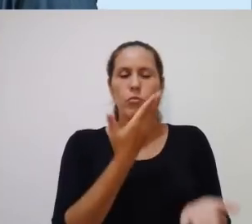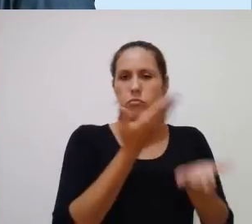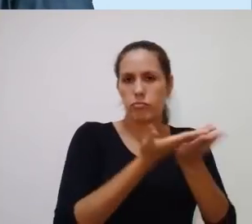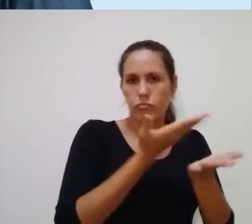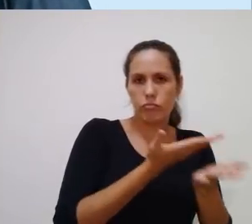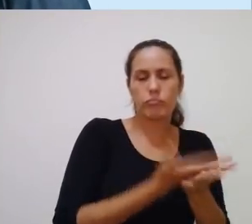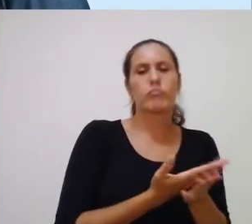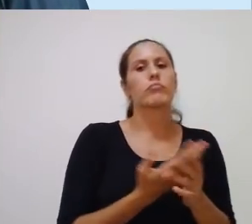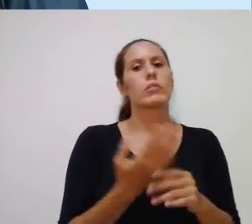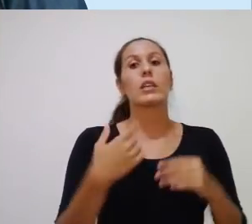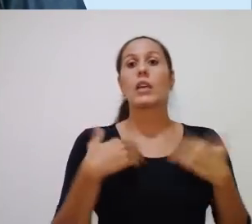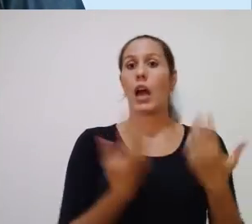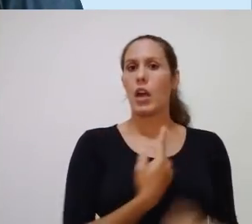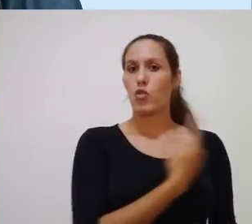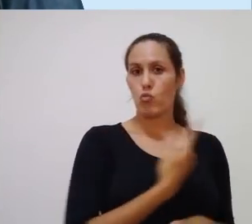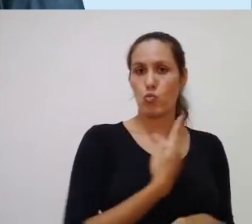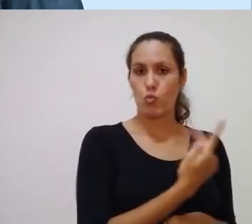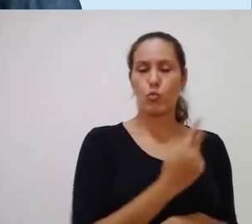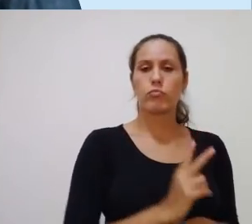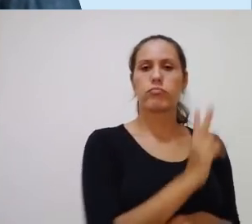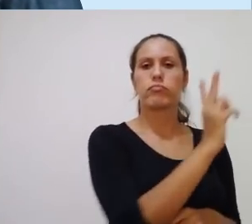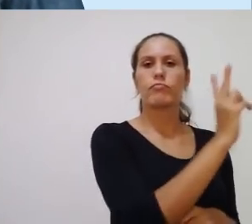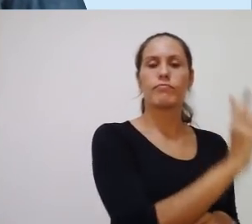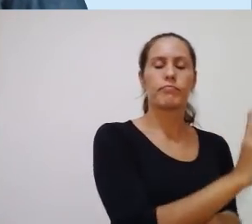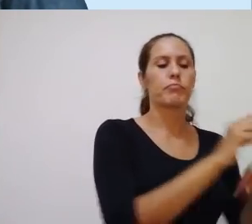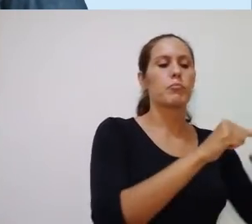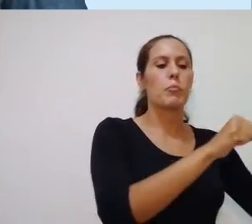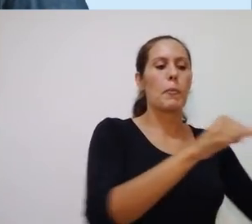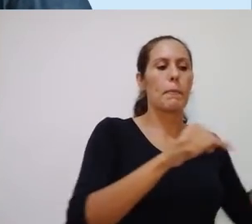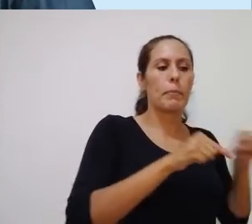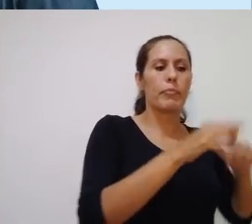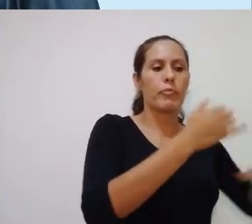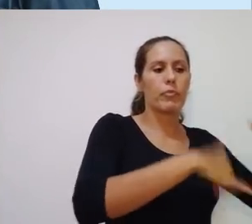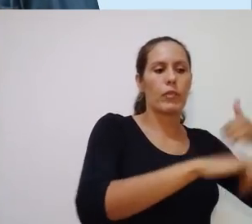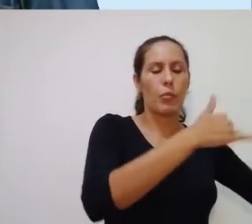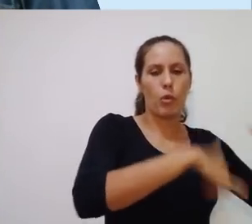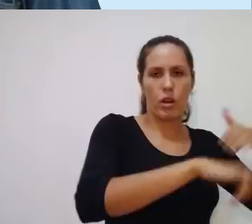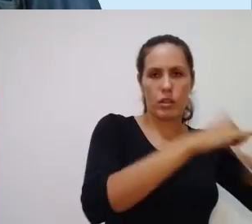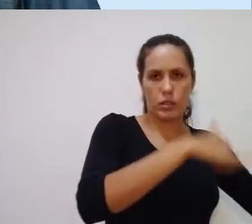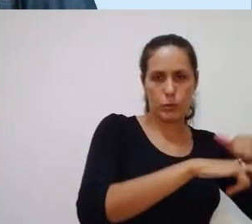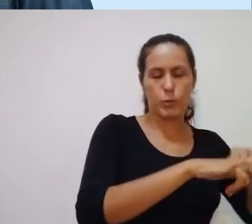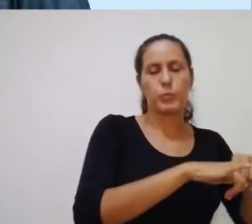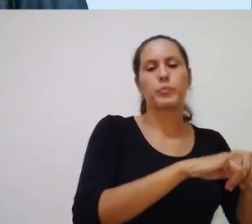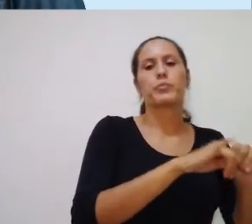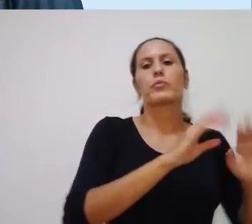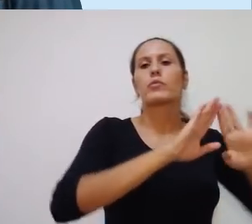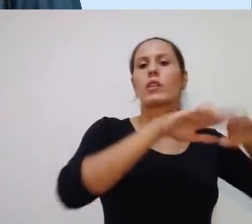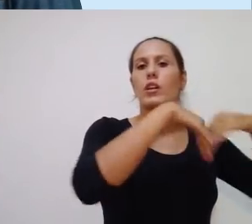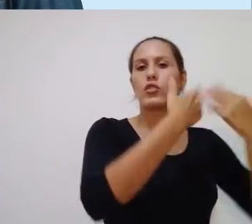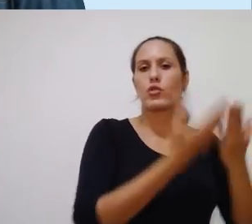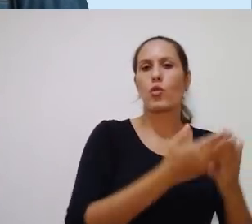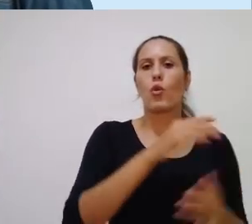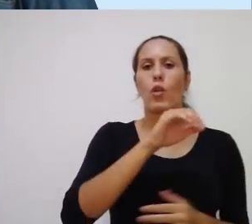laboratório da Escola Agrotécnica de Vitória Santo Antão, com a parceria através de